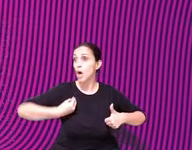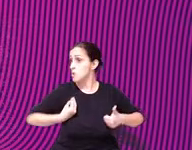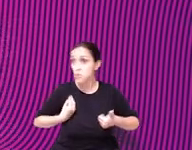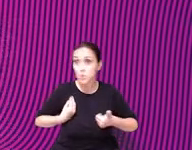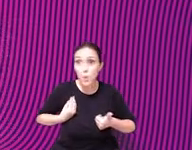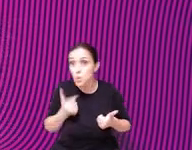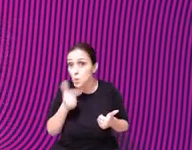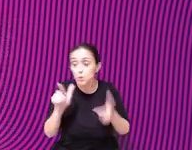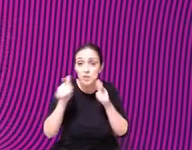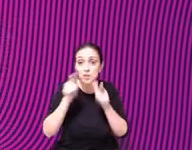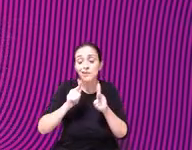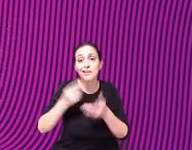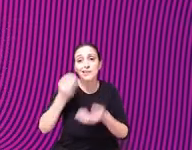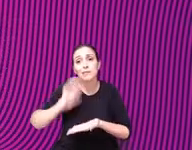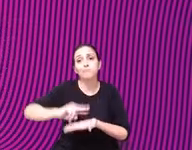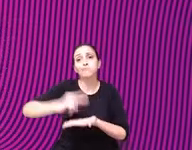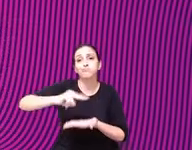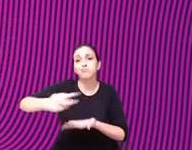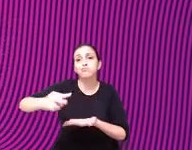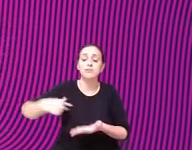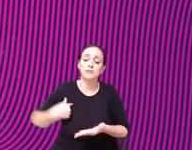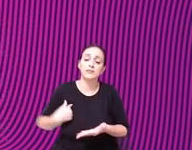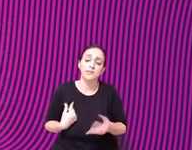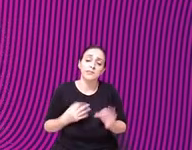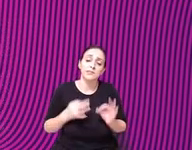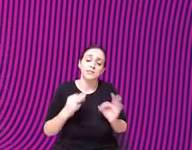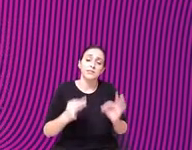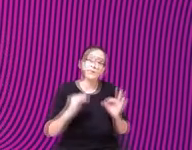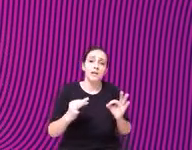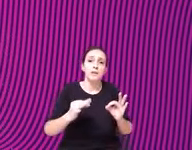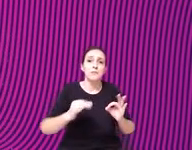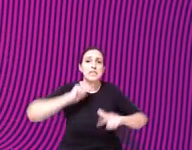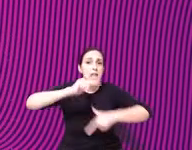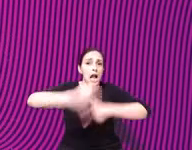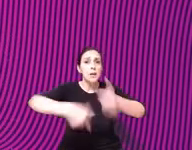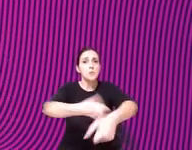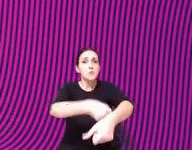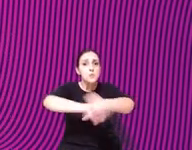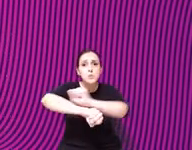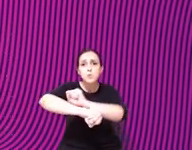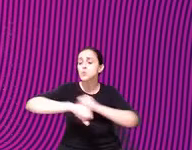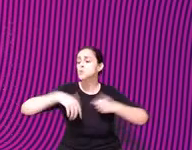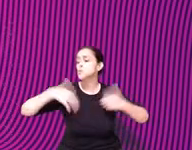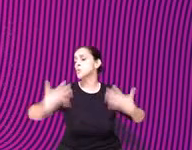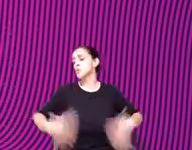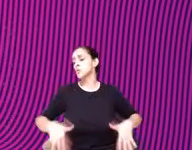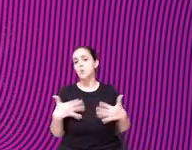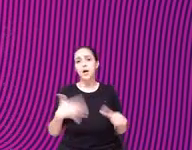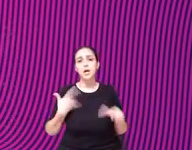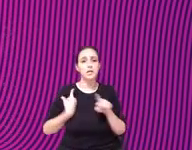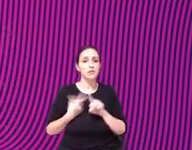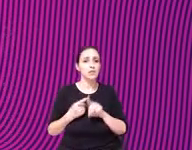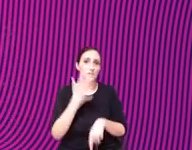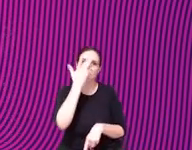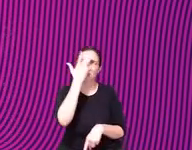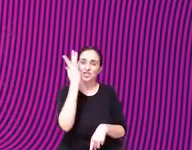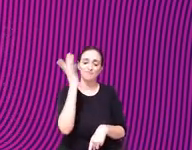né? E isso tens toda a razão. Muito trabalho, muita determinação, né? O que não está sendo muito